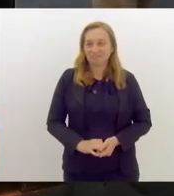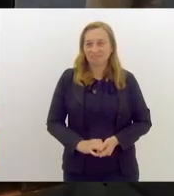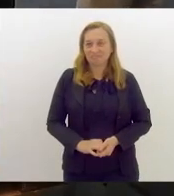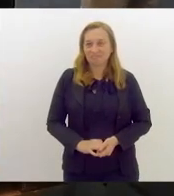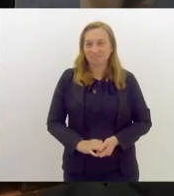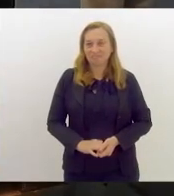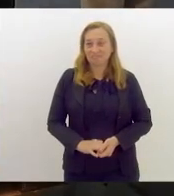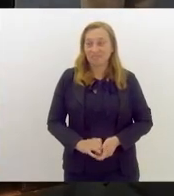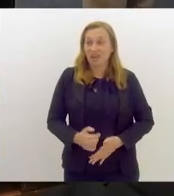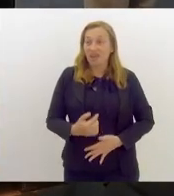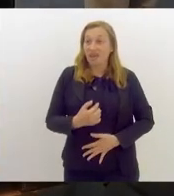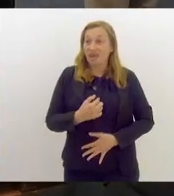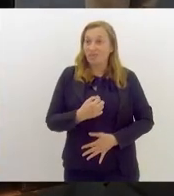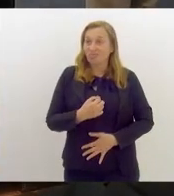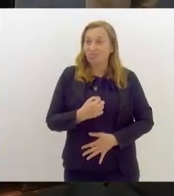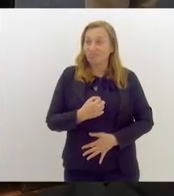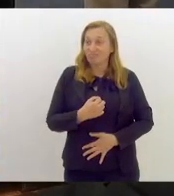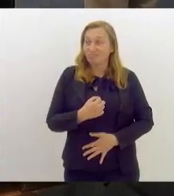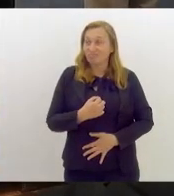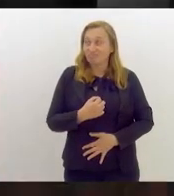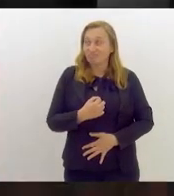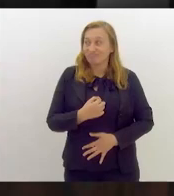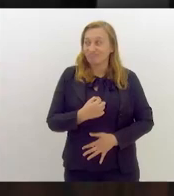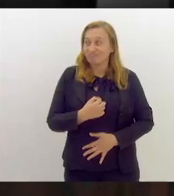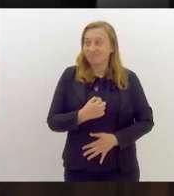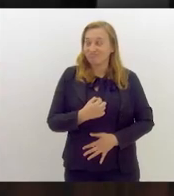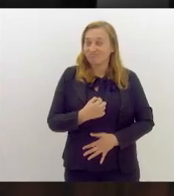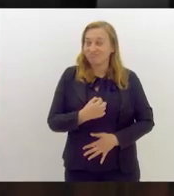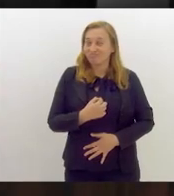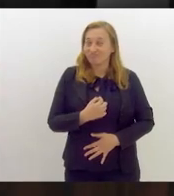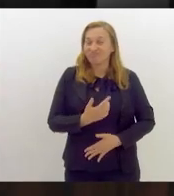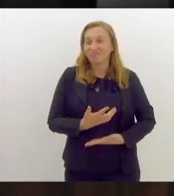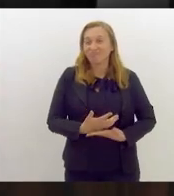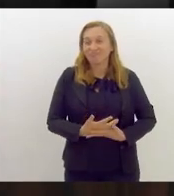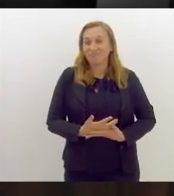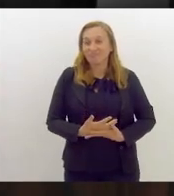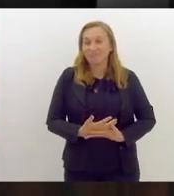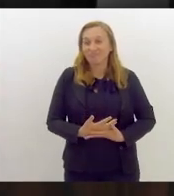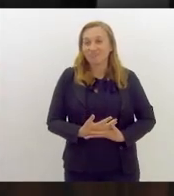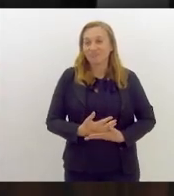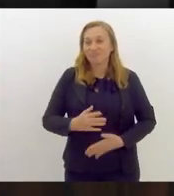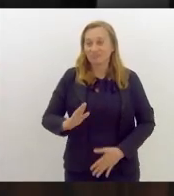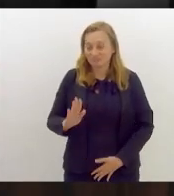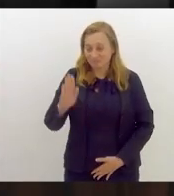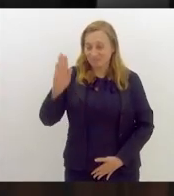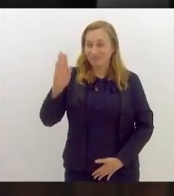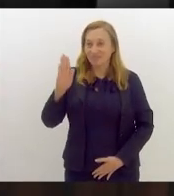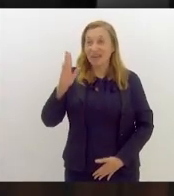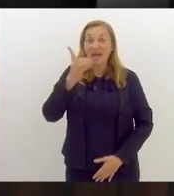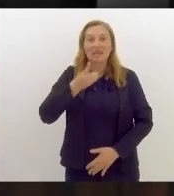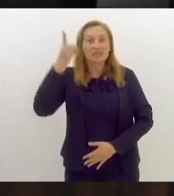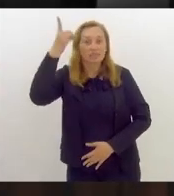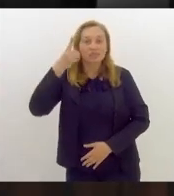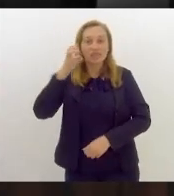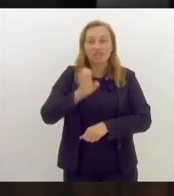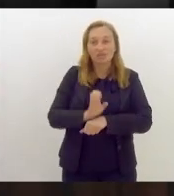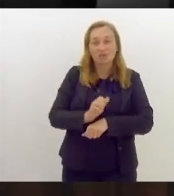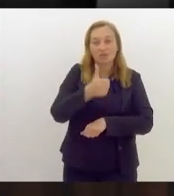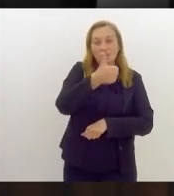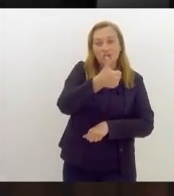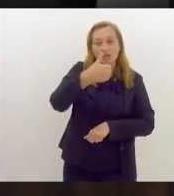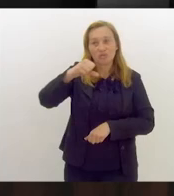eu quando vim candidato a deputado estadual em